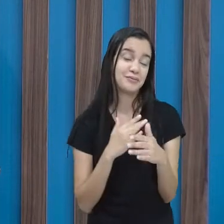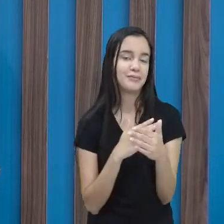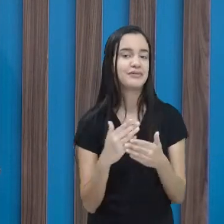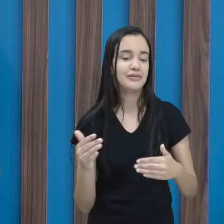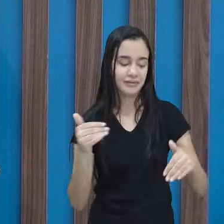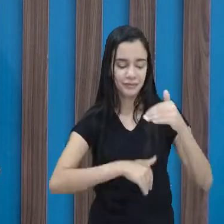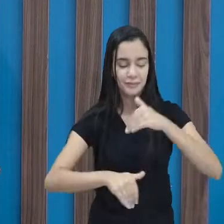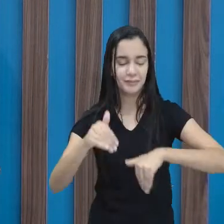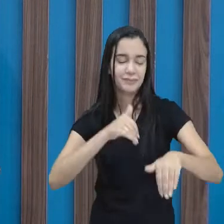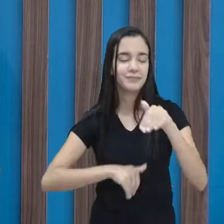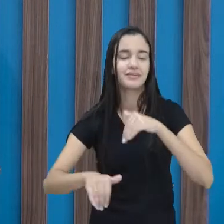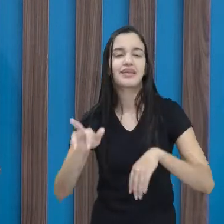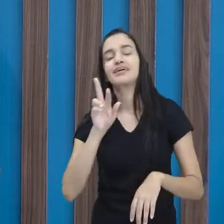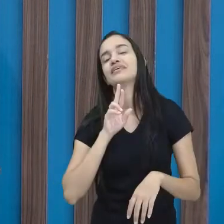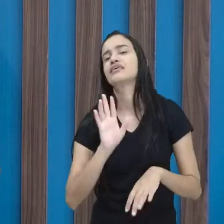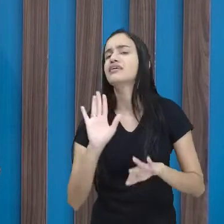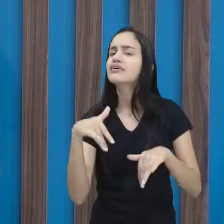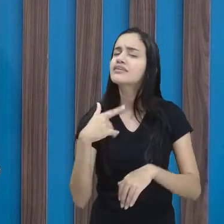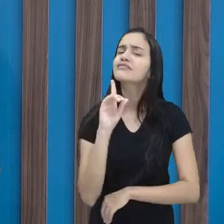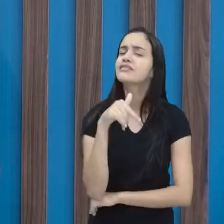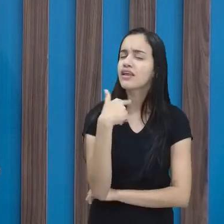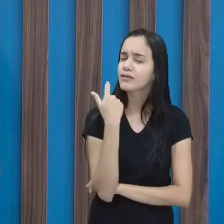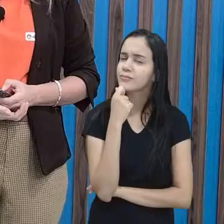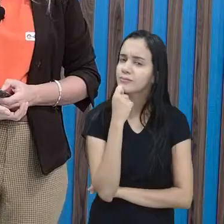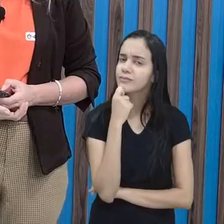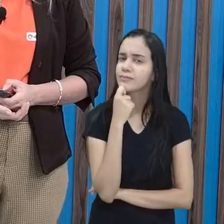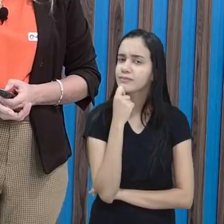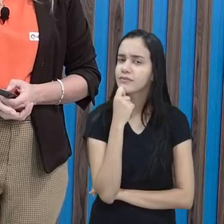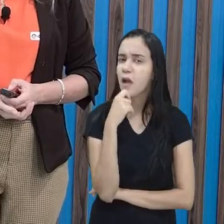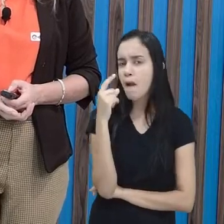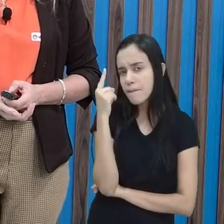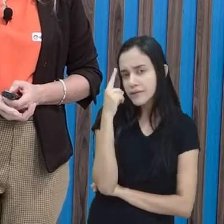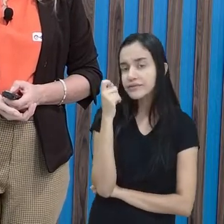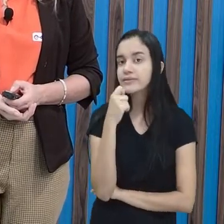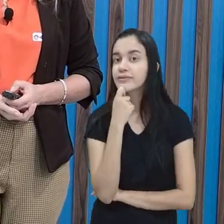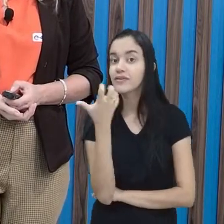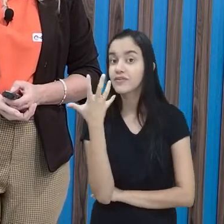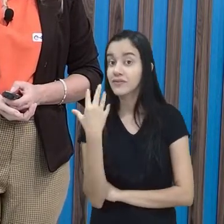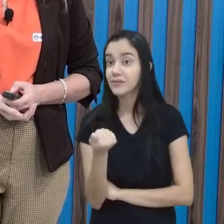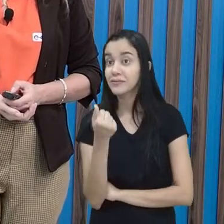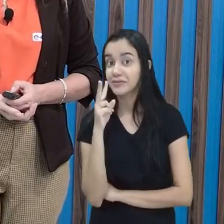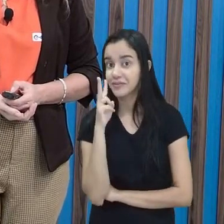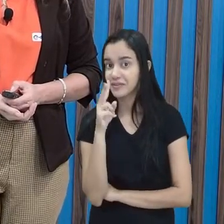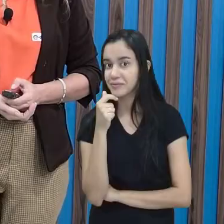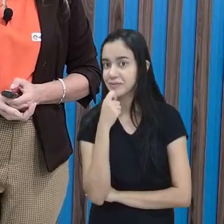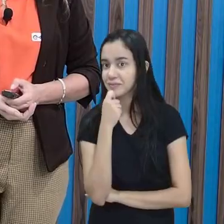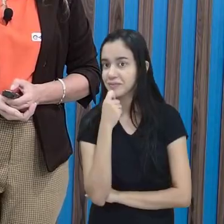tá aqui, mandando resposta. Será, Samara, que é pensando? Vamos ver na resposta?